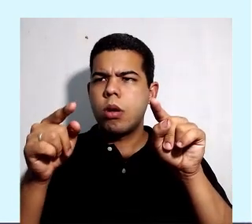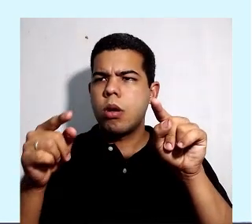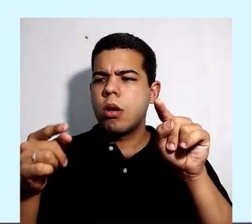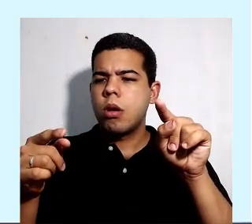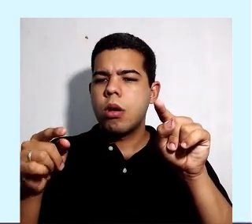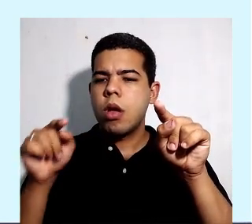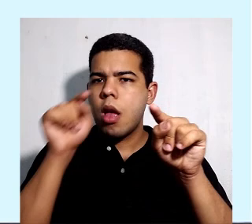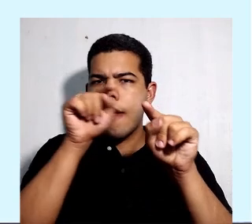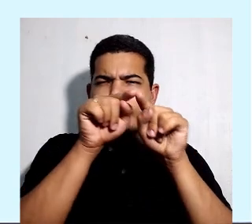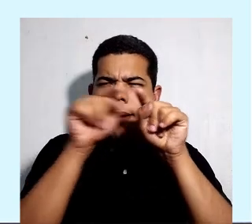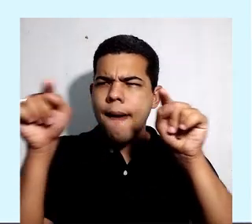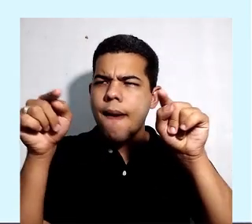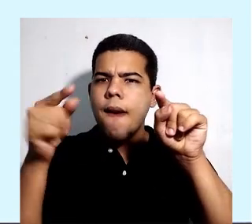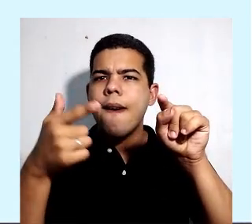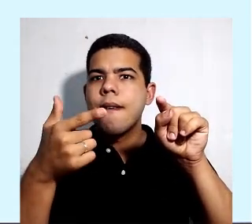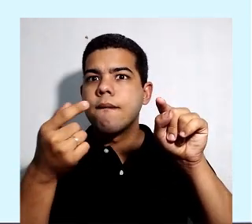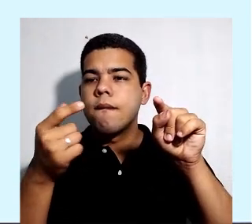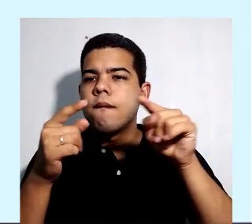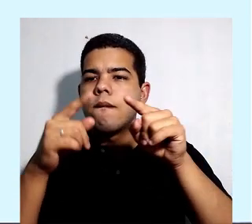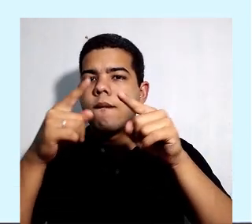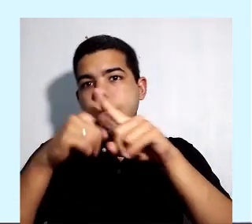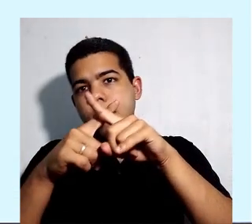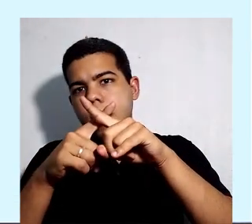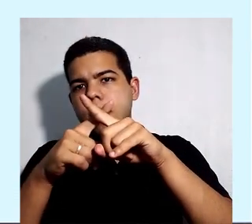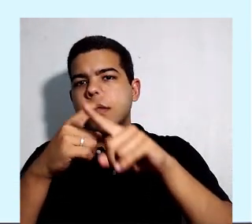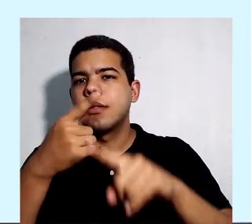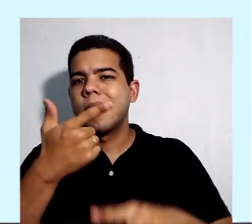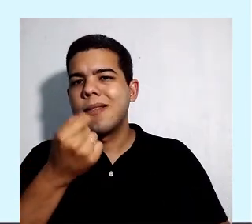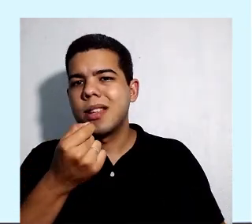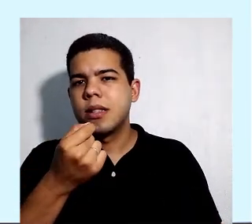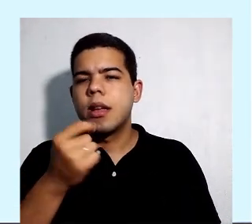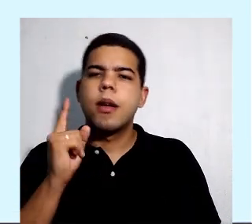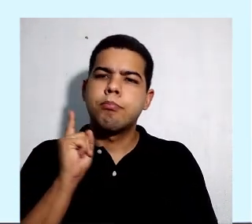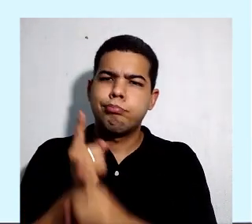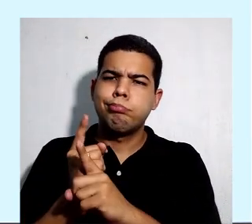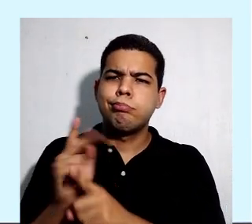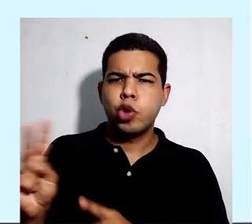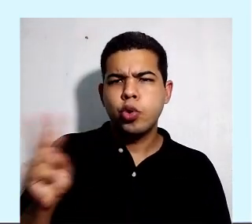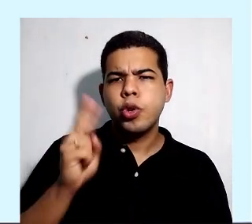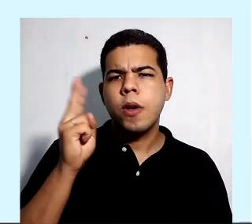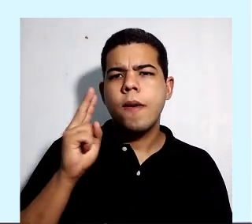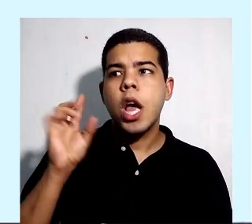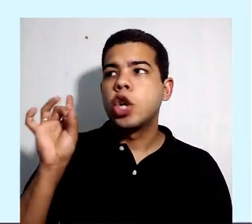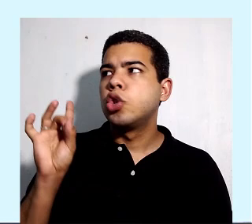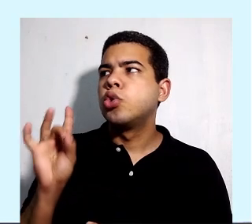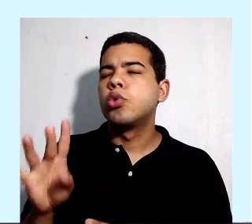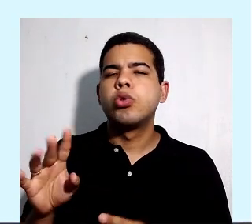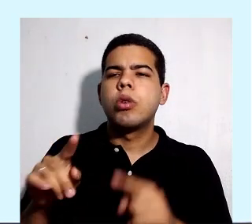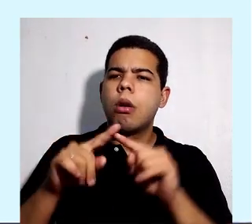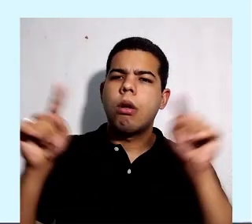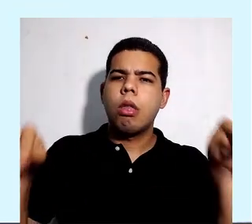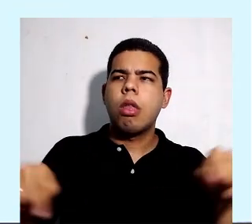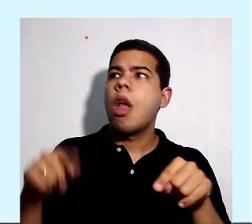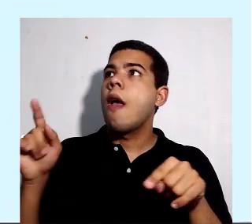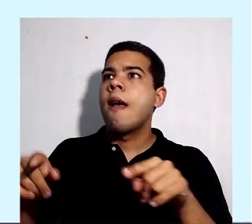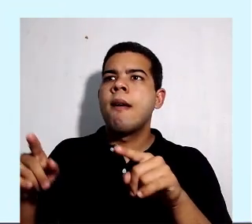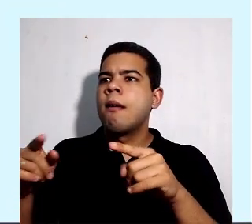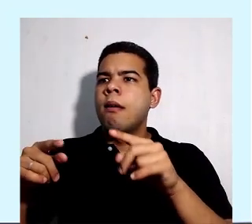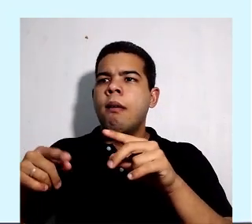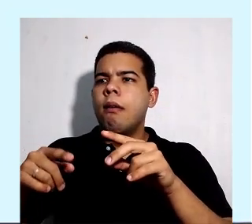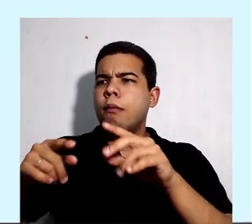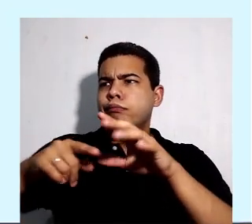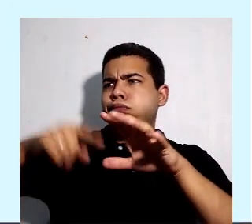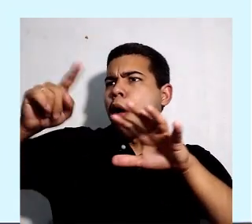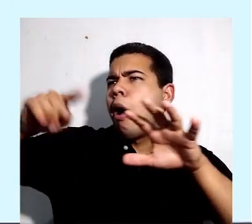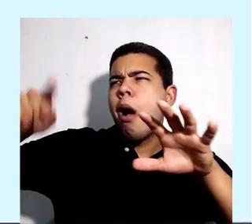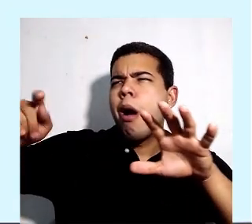20 vezes esse valor e encontra. Então a ideia de calcular a área não é simplesmente pegar fórmulas e mais